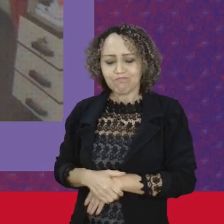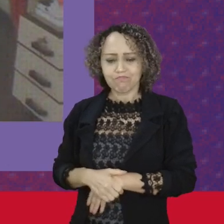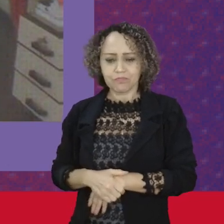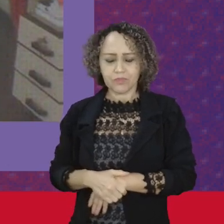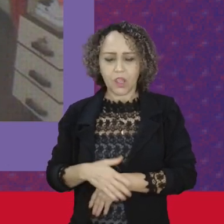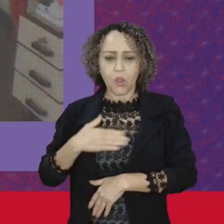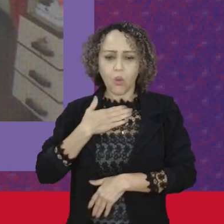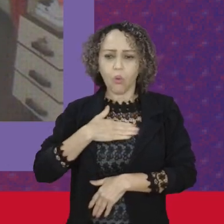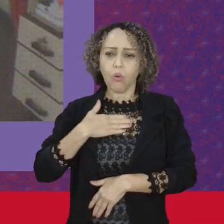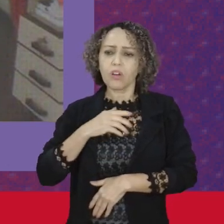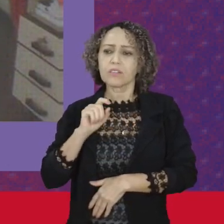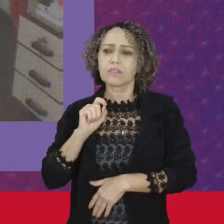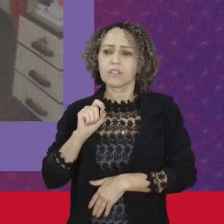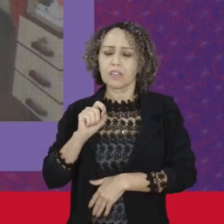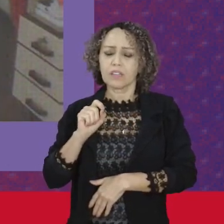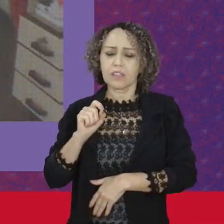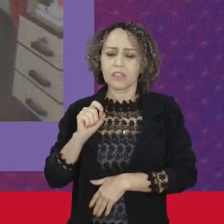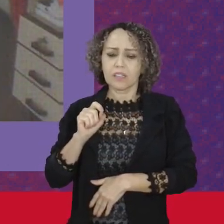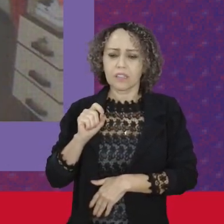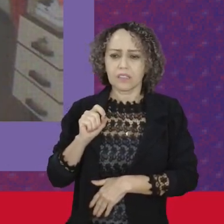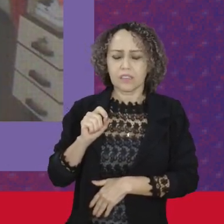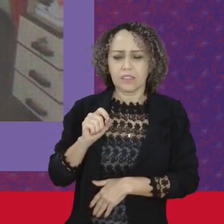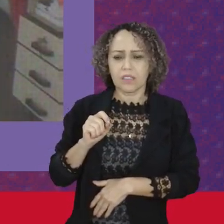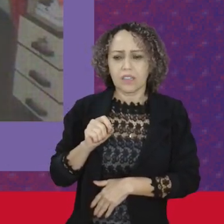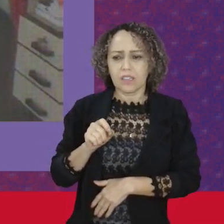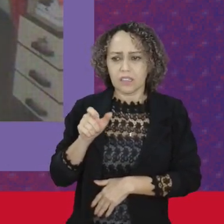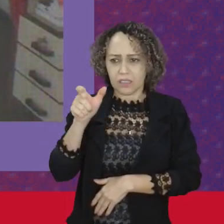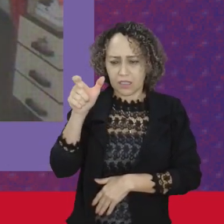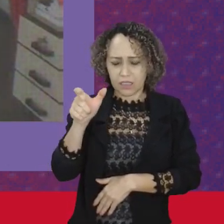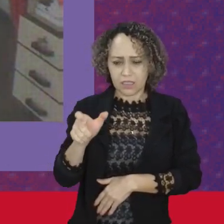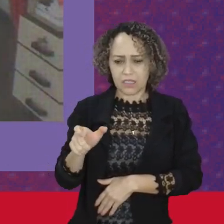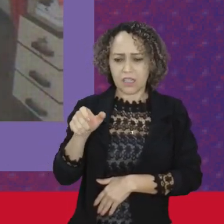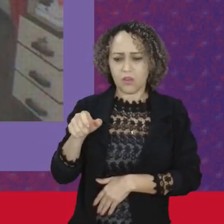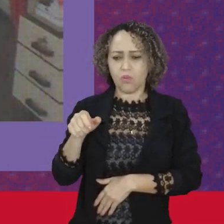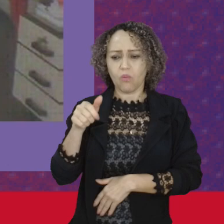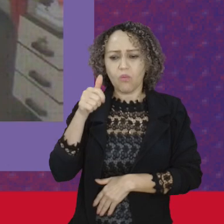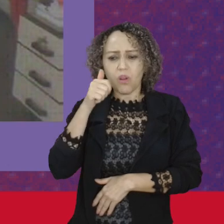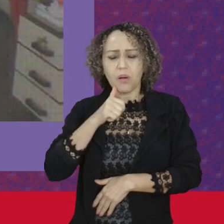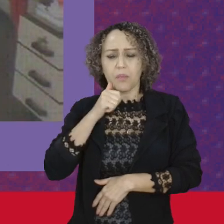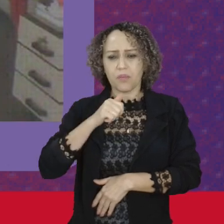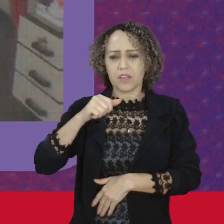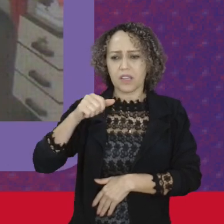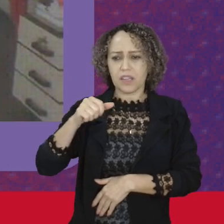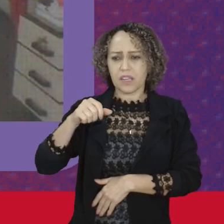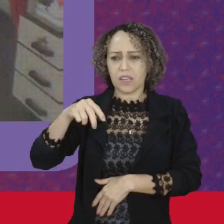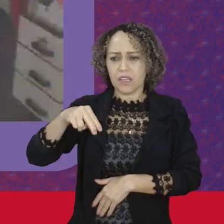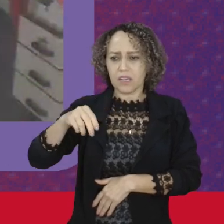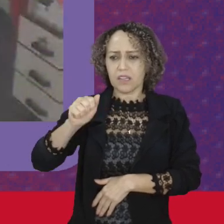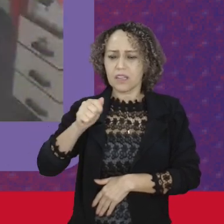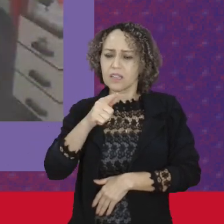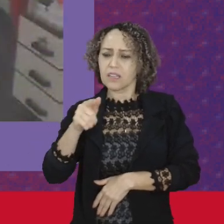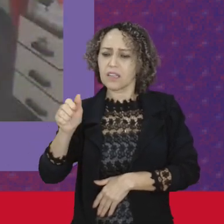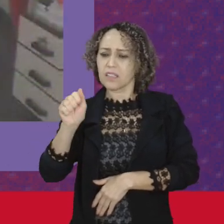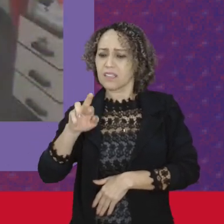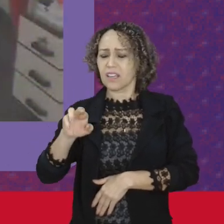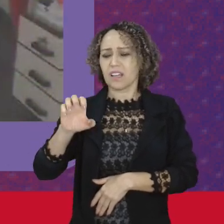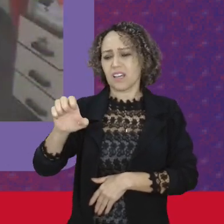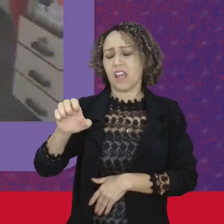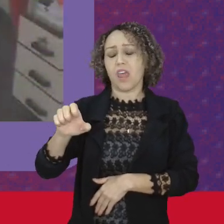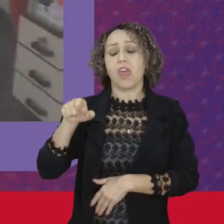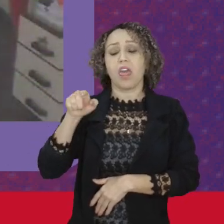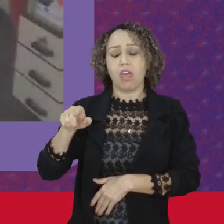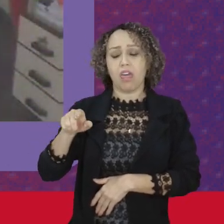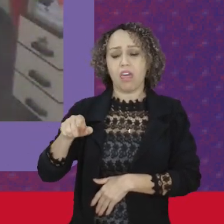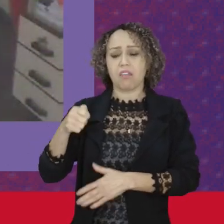história das mulheres, eu quero lembrar da Helenira Rezende de Souza Nazaré, que foi uma guerrilheira do Araguaia, uma mulher negra, que